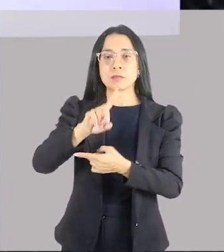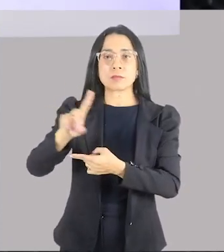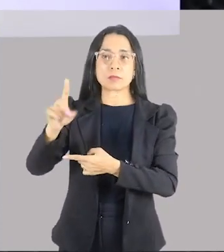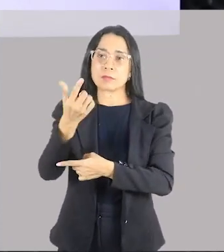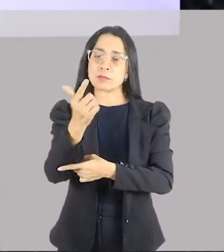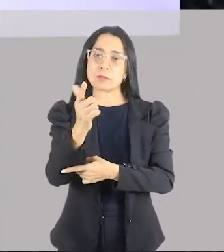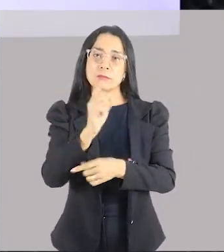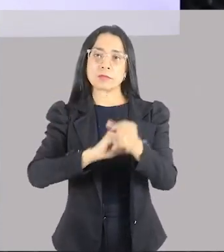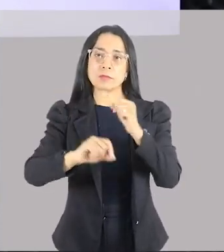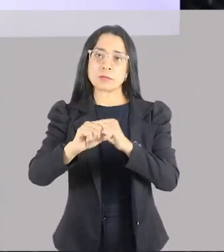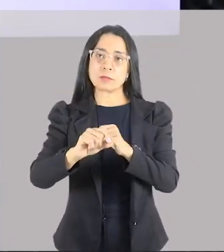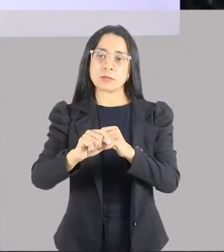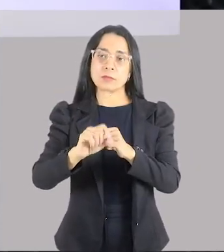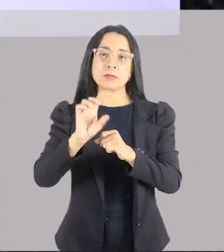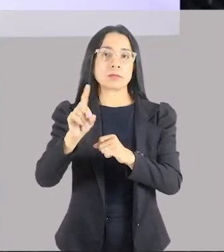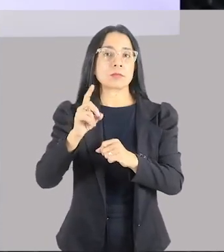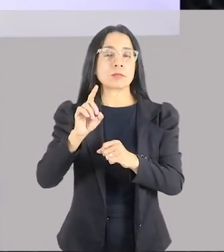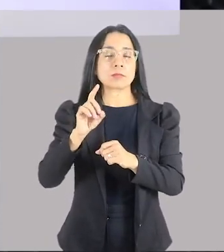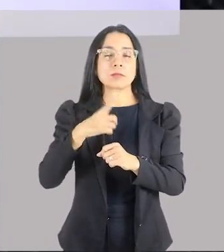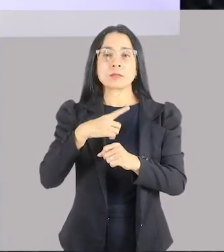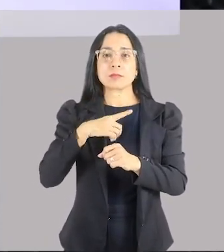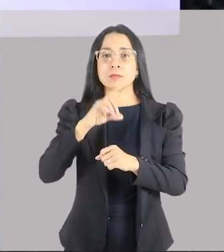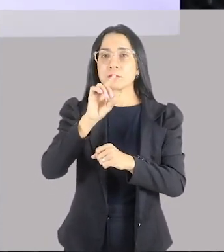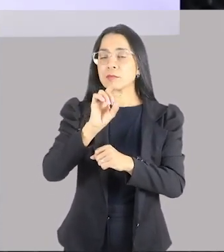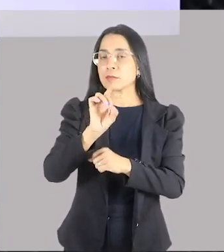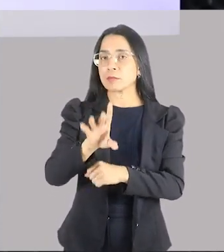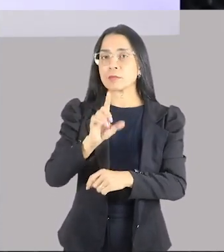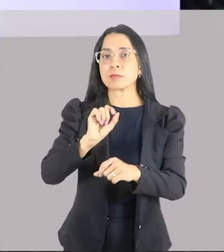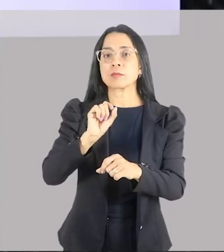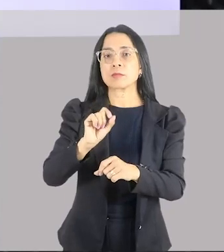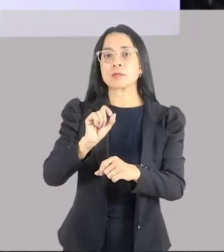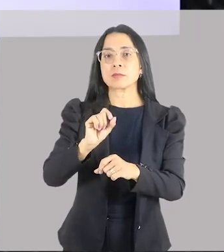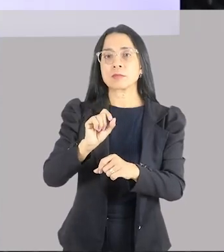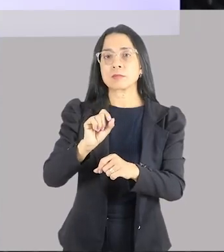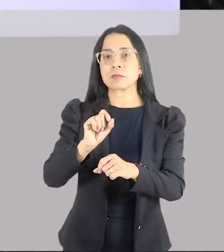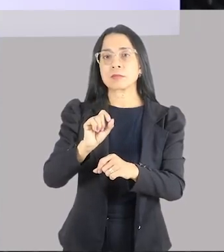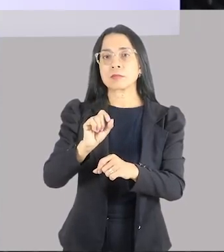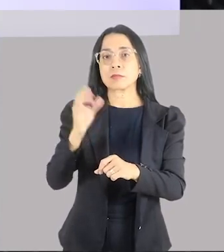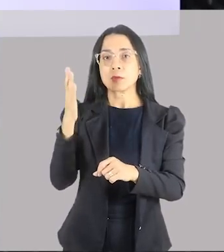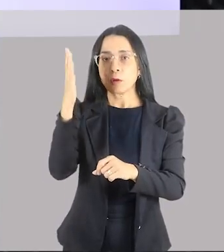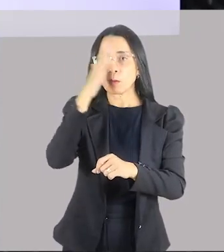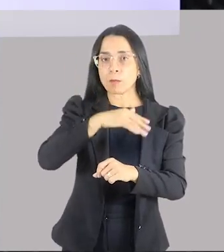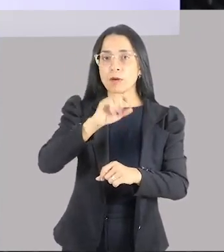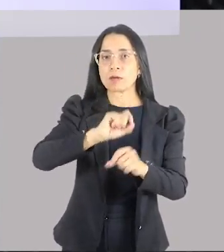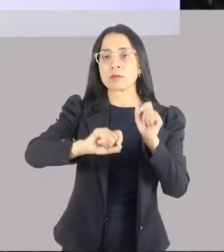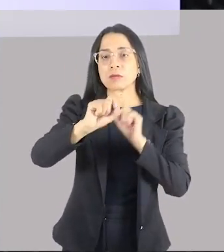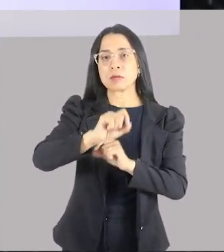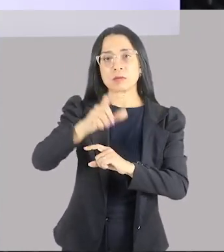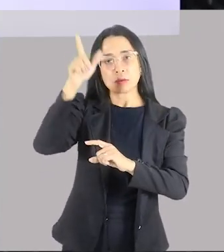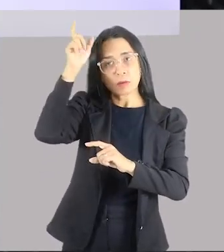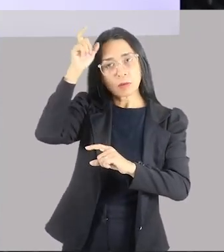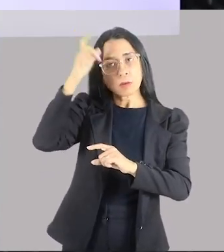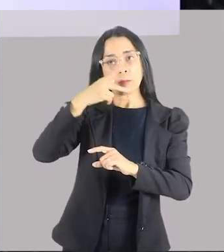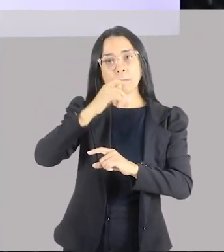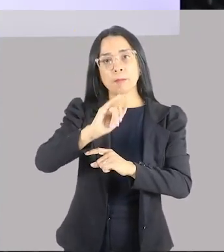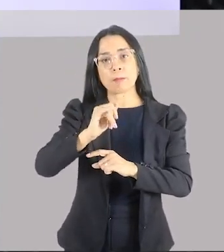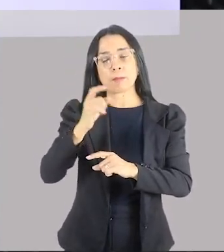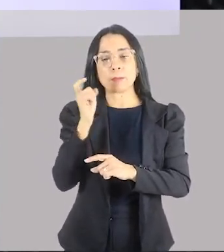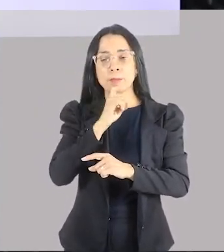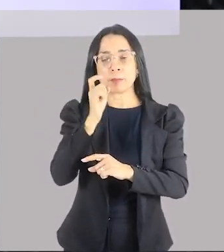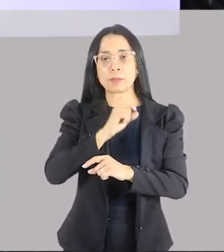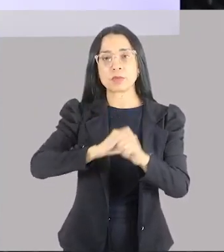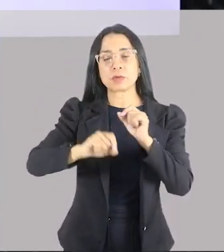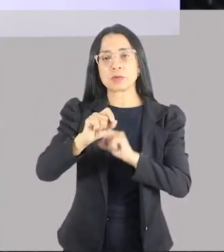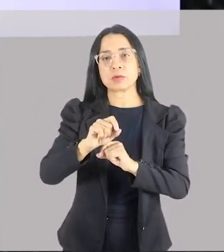existiria somente o que ele chamou de gênio maligno, aquele que queria nos enganar, que é o diabo, o pai da mentira, o pai da